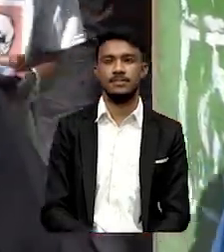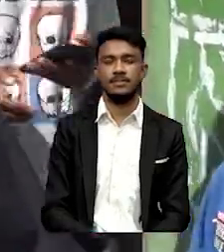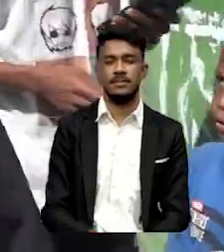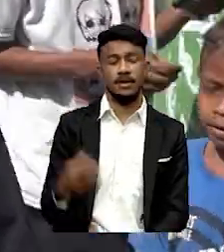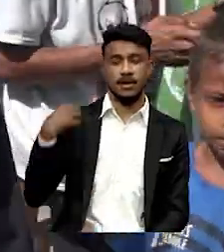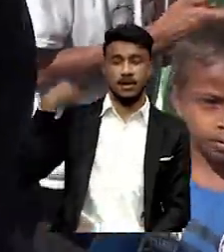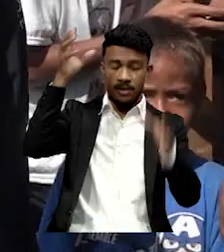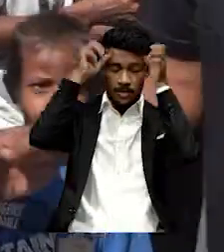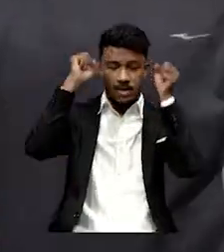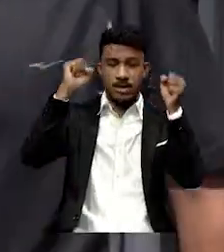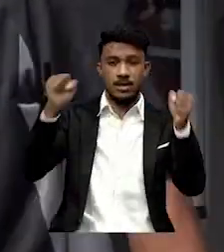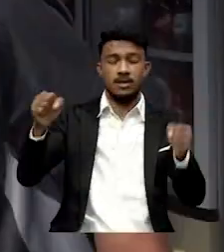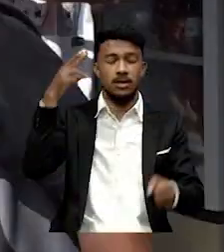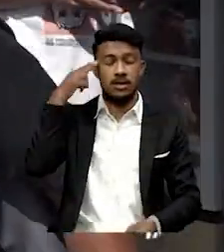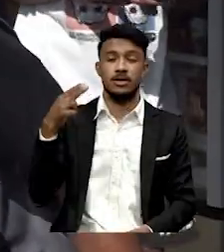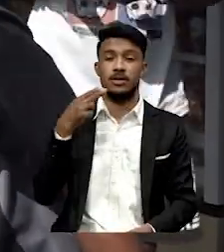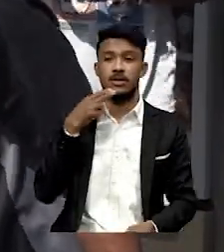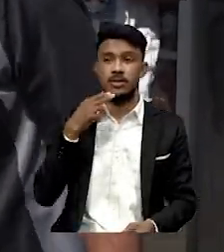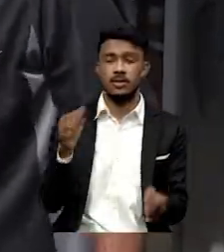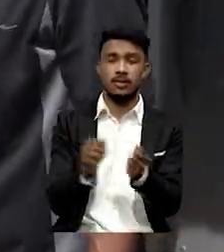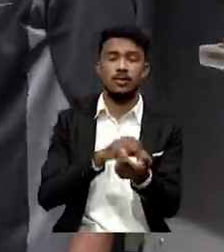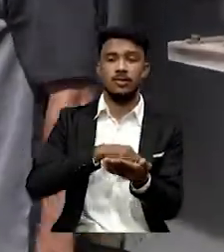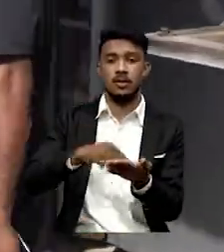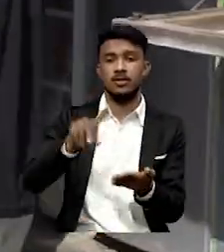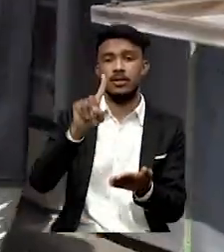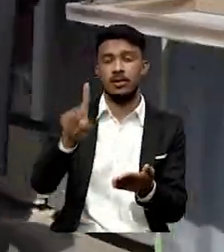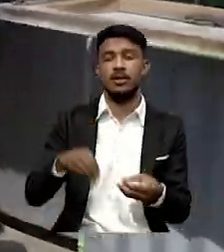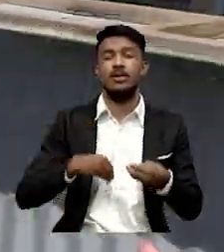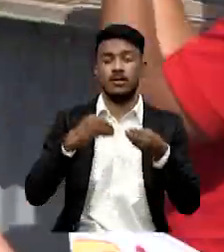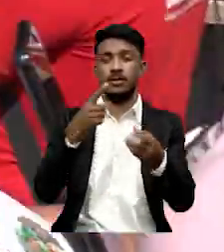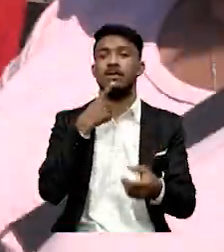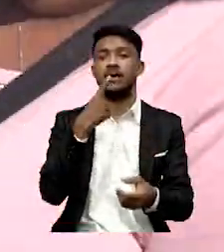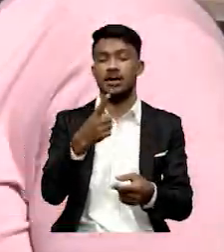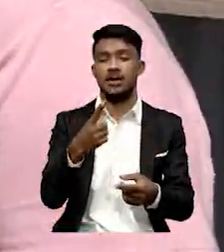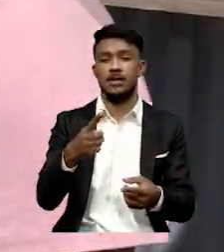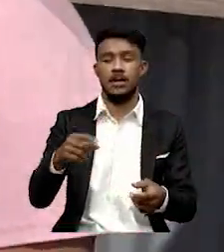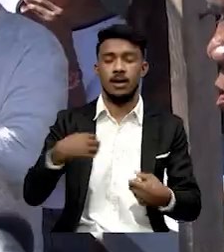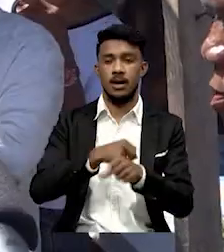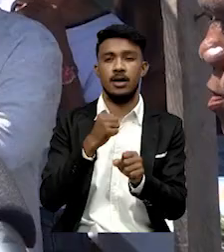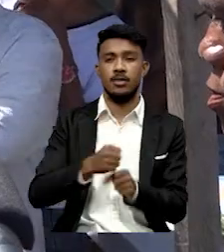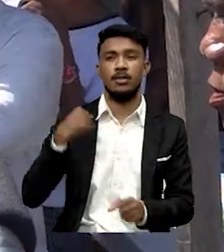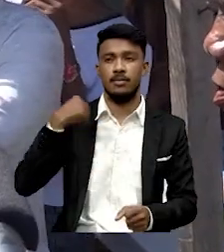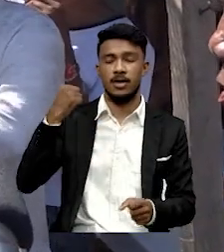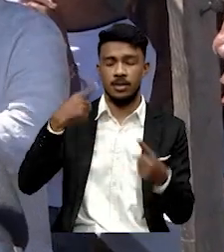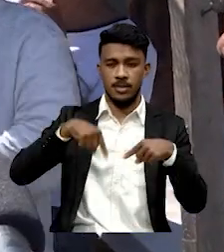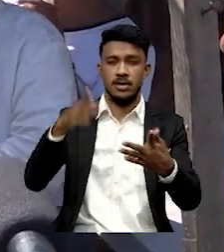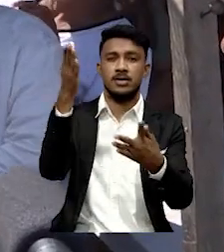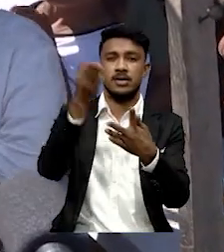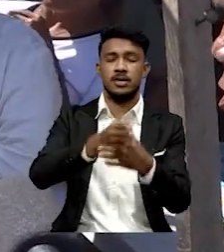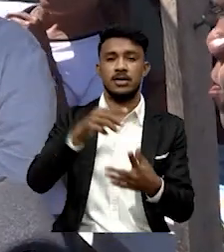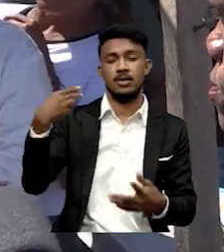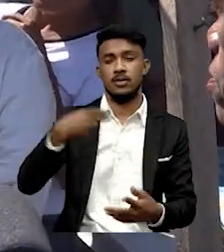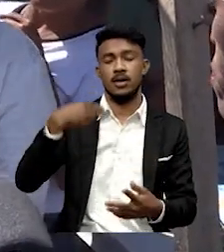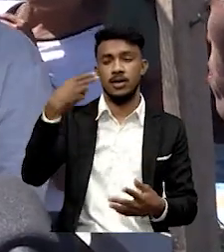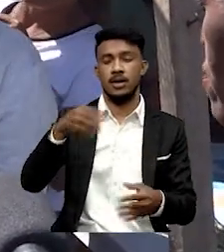Candidato Presidente da República, José Ramos Horta, o número sorteio ida, ato assunto, né, banheira halau campanha, door to door, e a quarta semana, né, e a mercado,